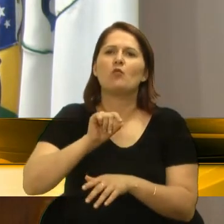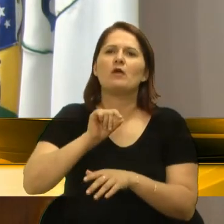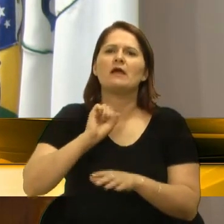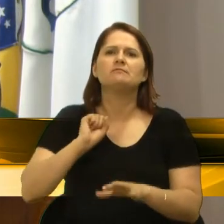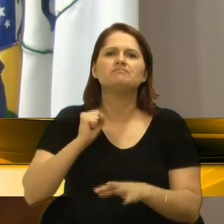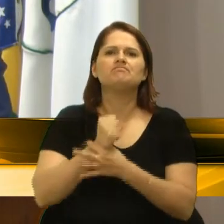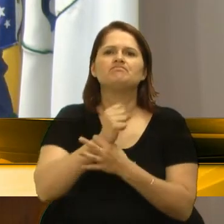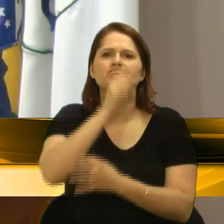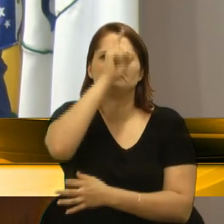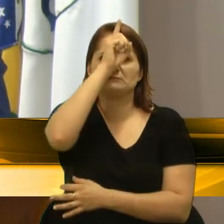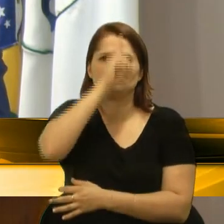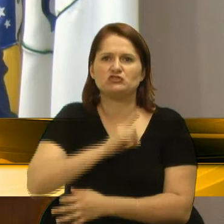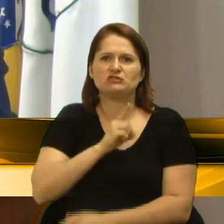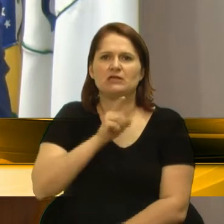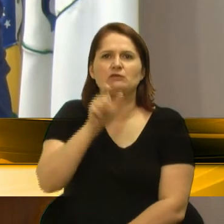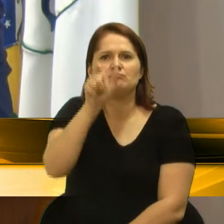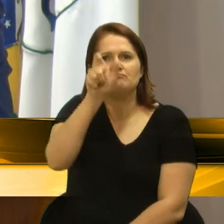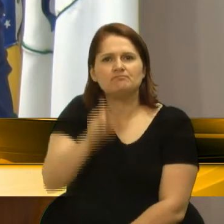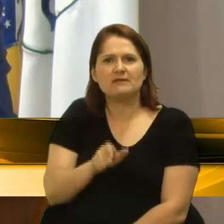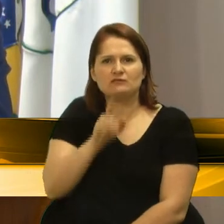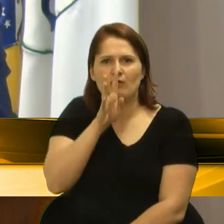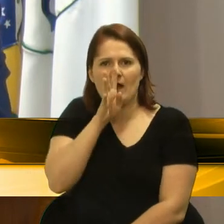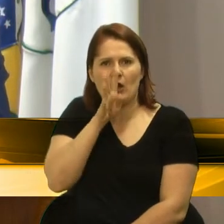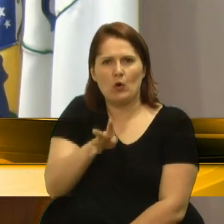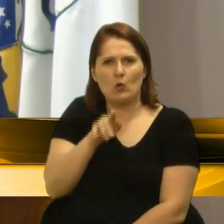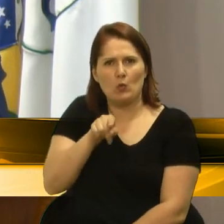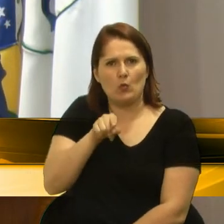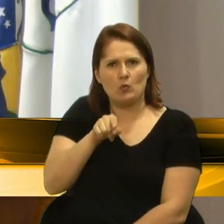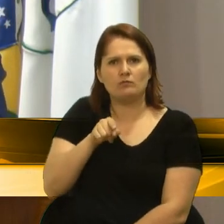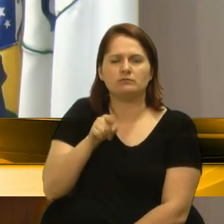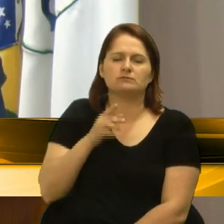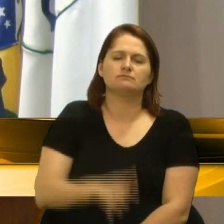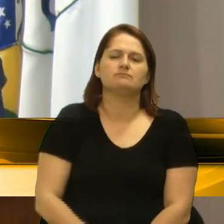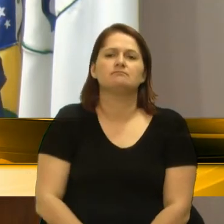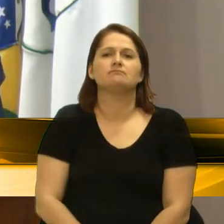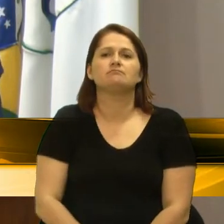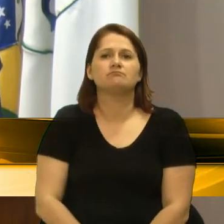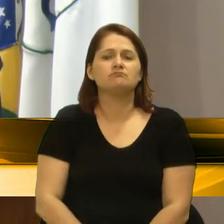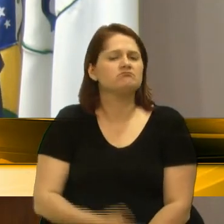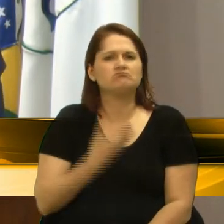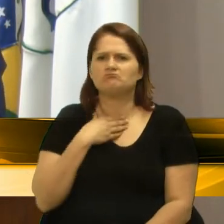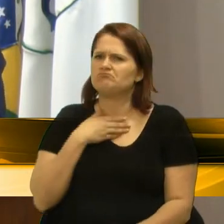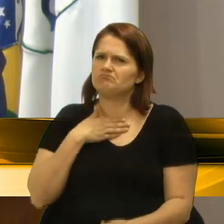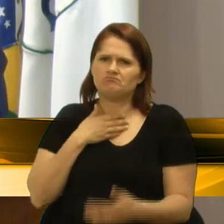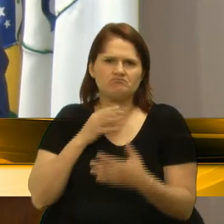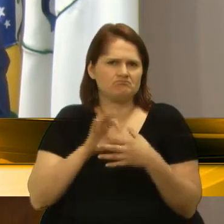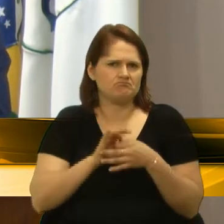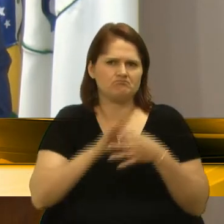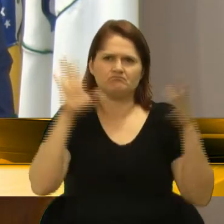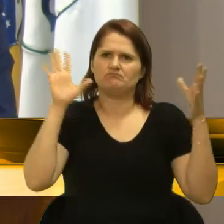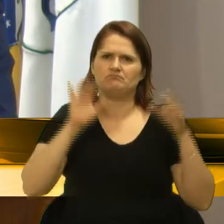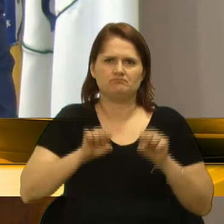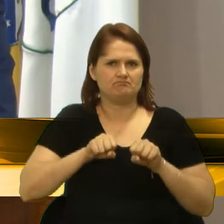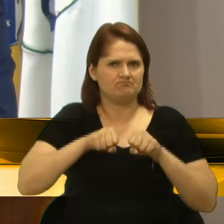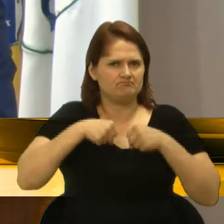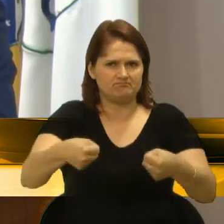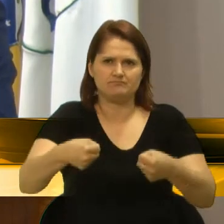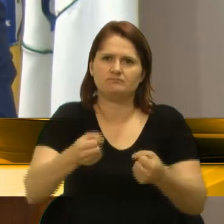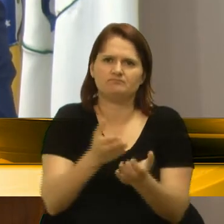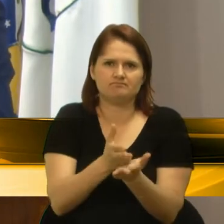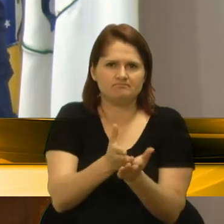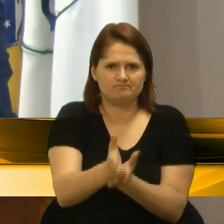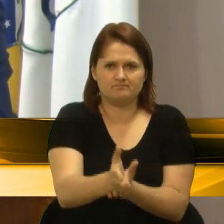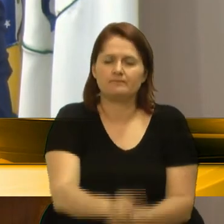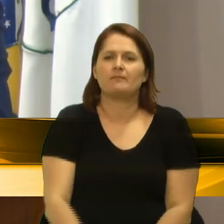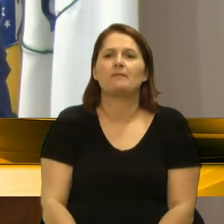processado, na sua forma irrestrita. No rito de impeachment, há, sim, um elemento político. Isso